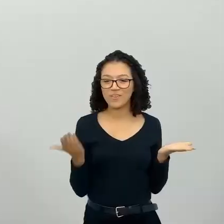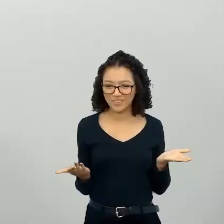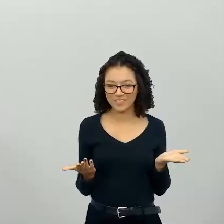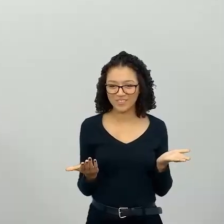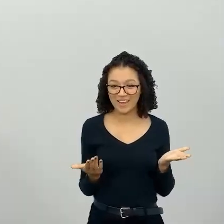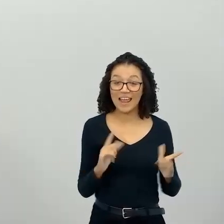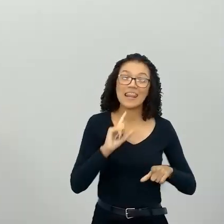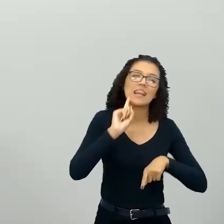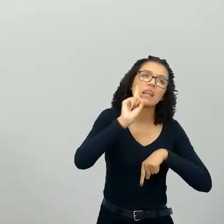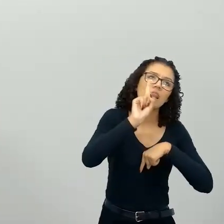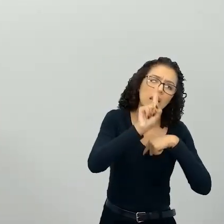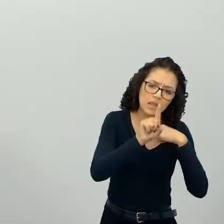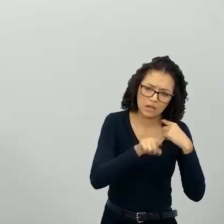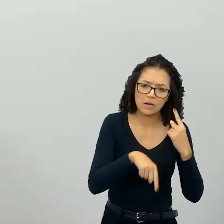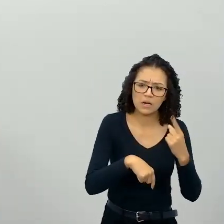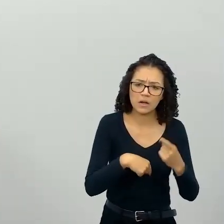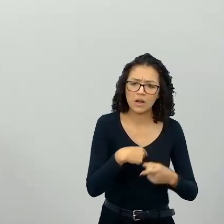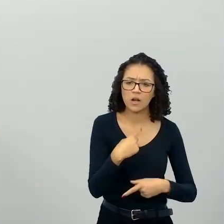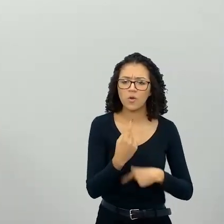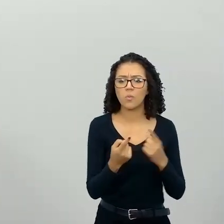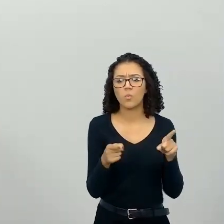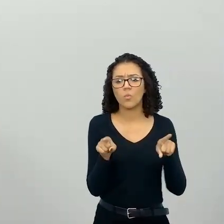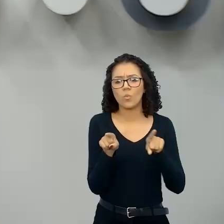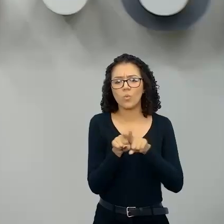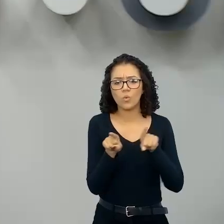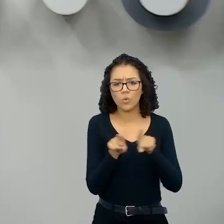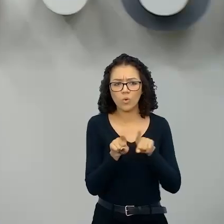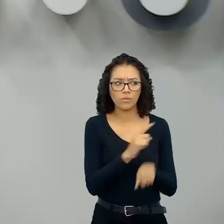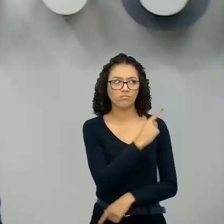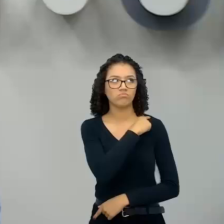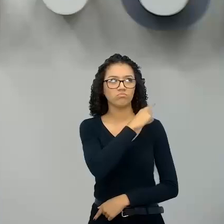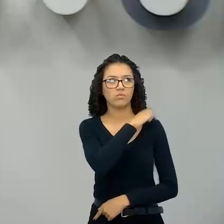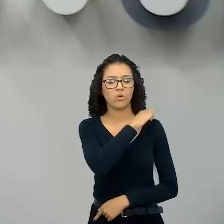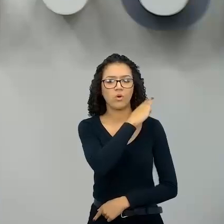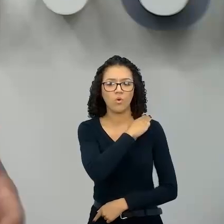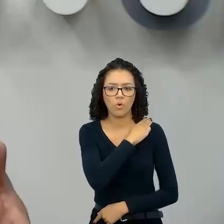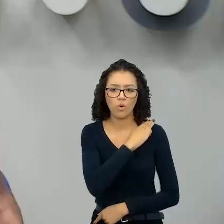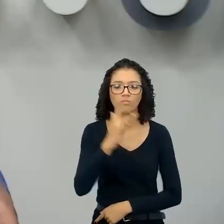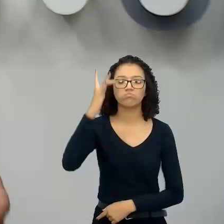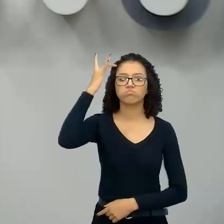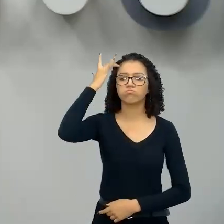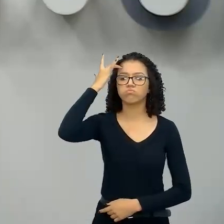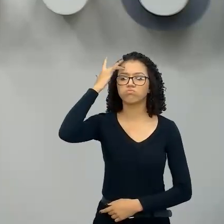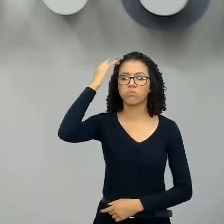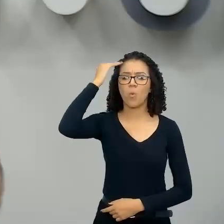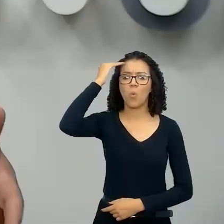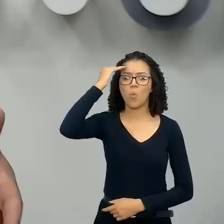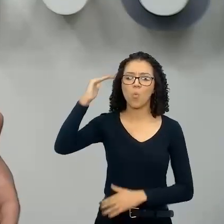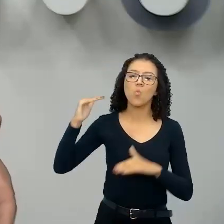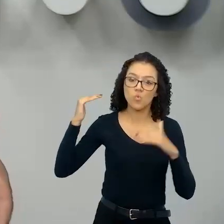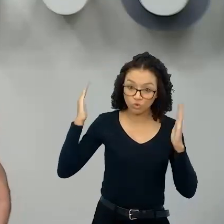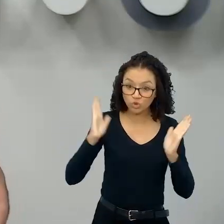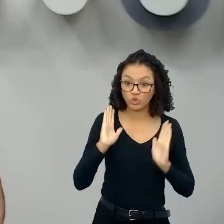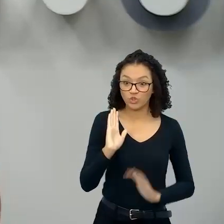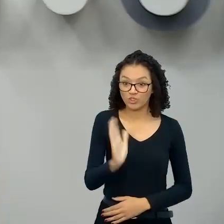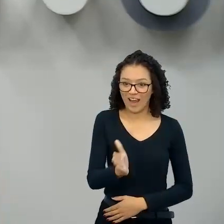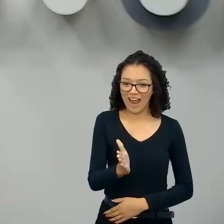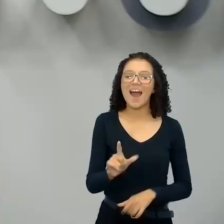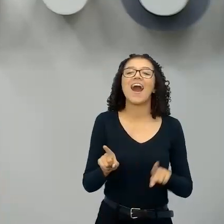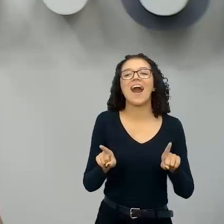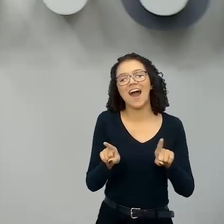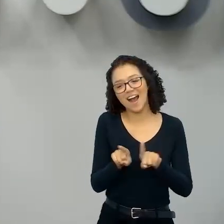aí depois, já utilizando da maturidade do ensino médio, ele se apropriando ainda mais, ele consegue de forma mais